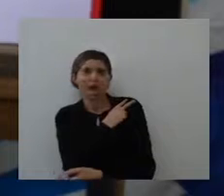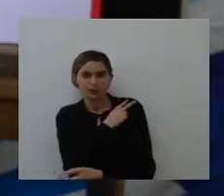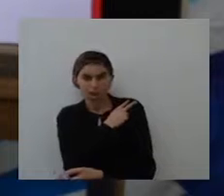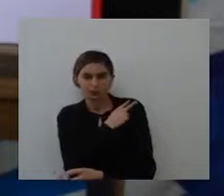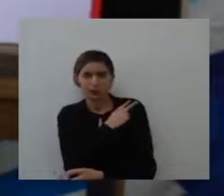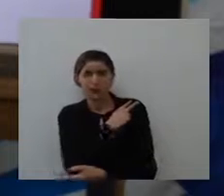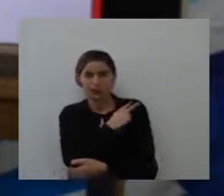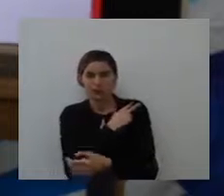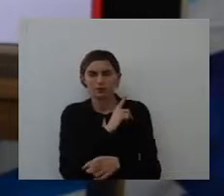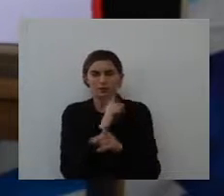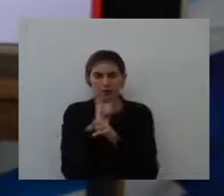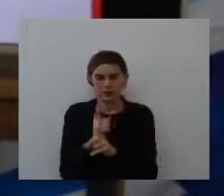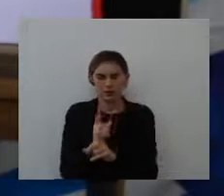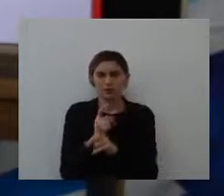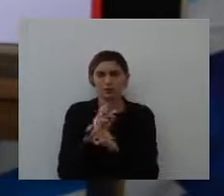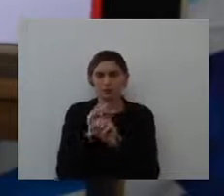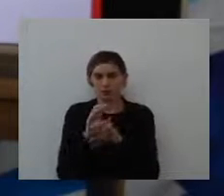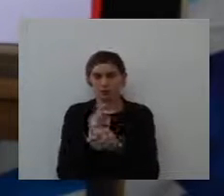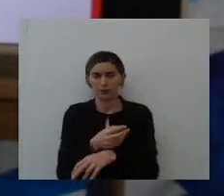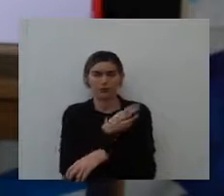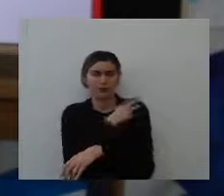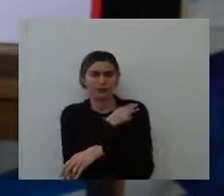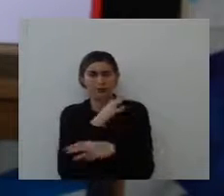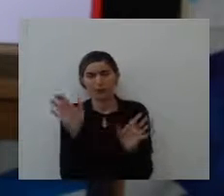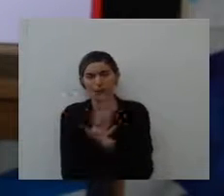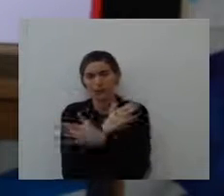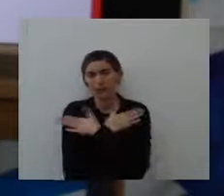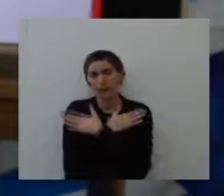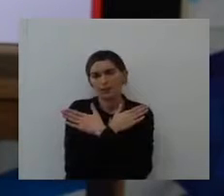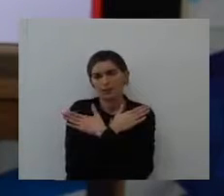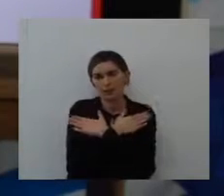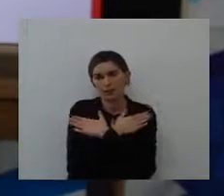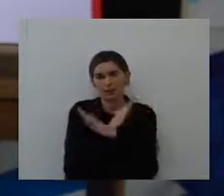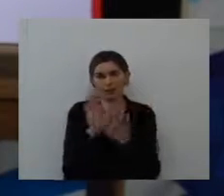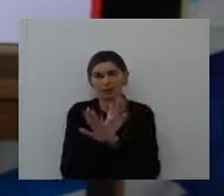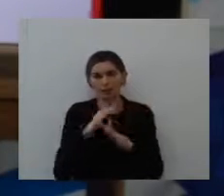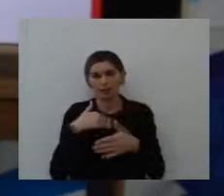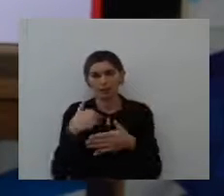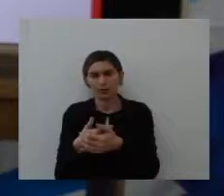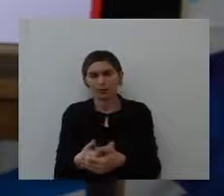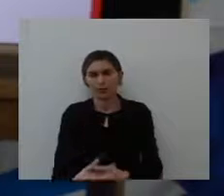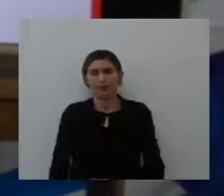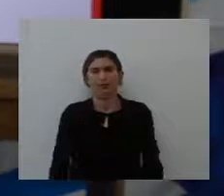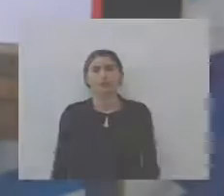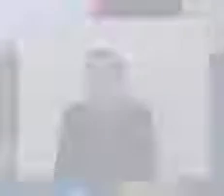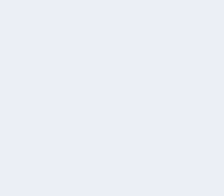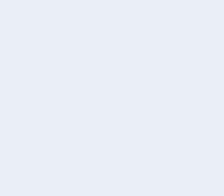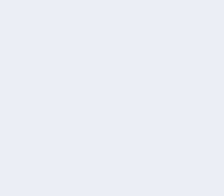segundo ano do ensino médio. Um abraço pimpônico e até breve.